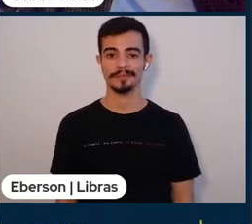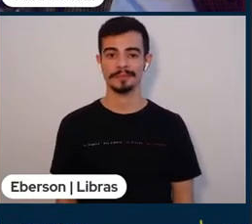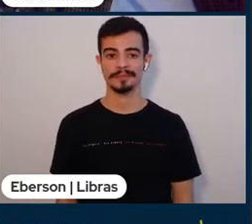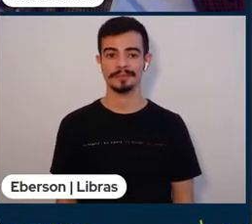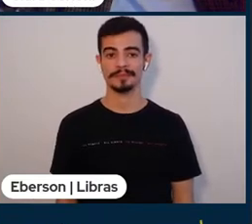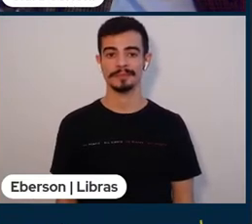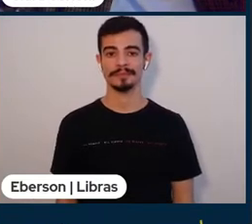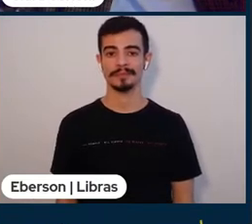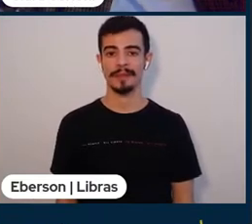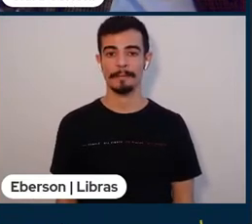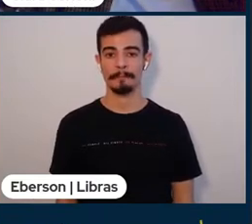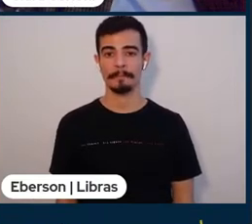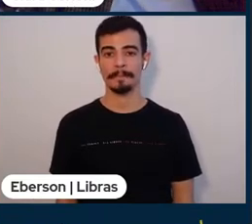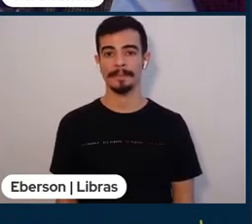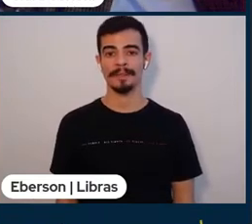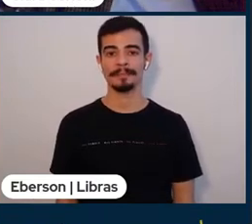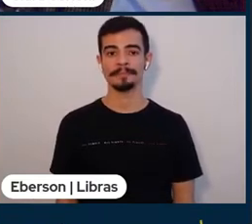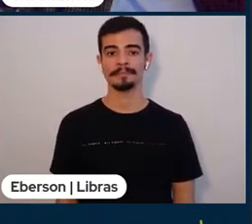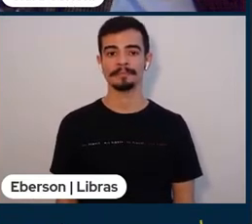Que show.